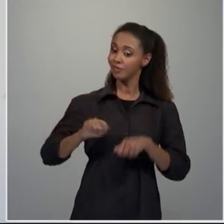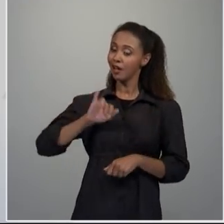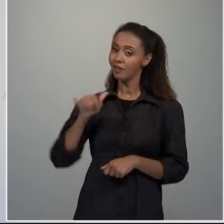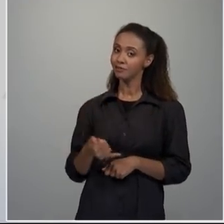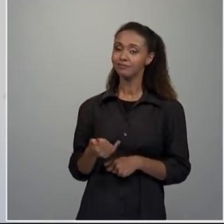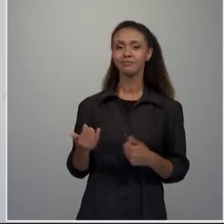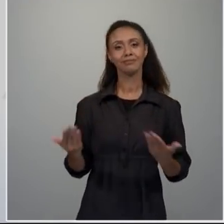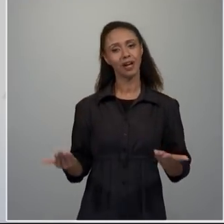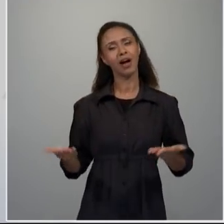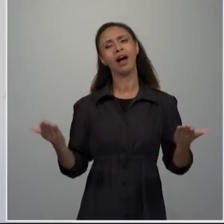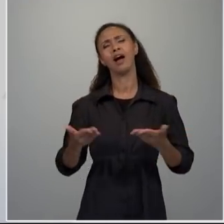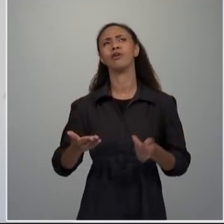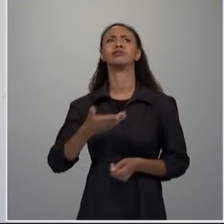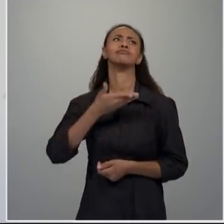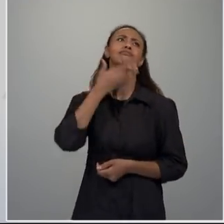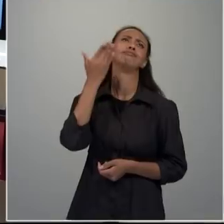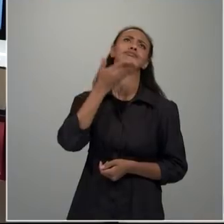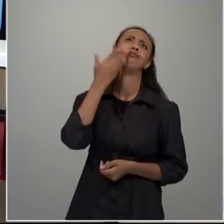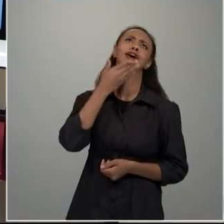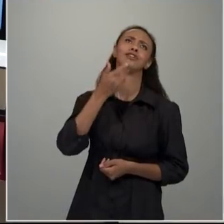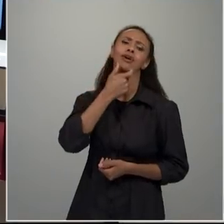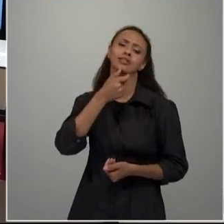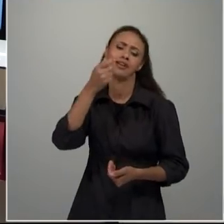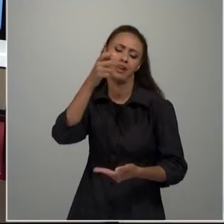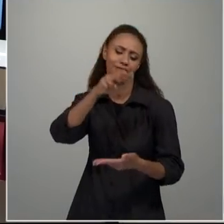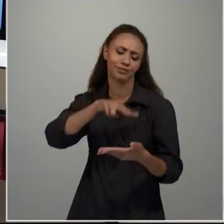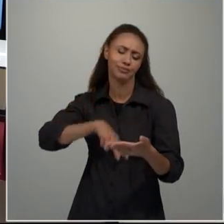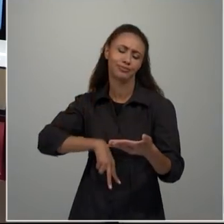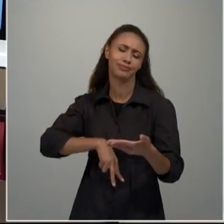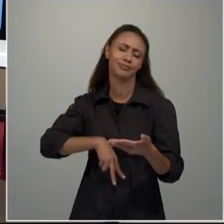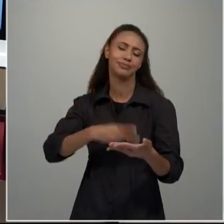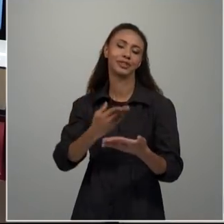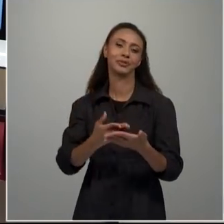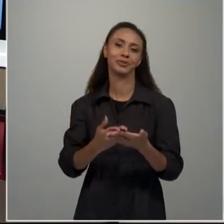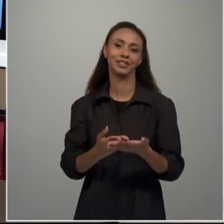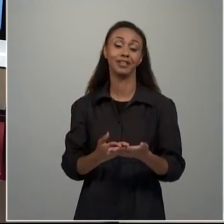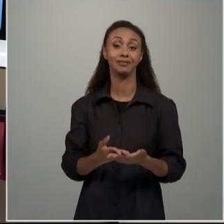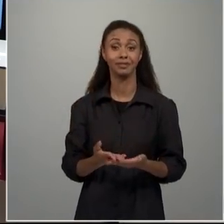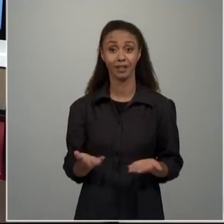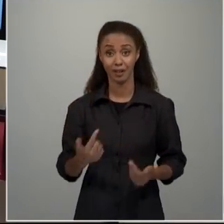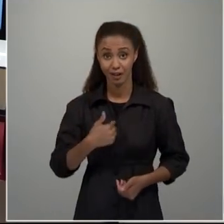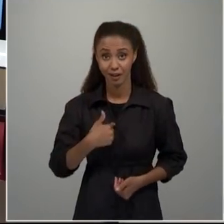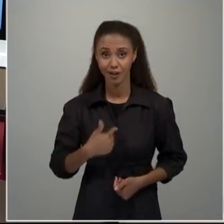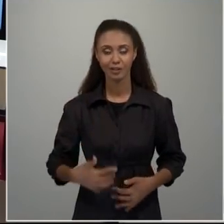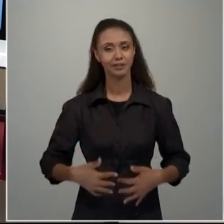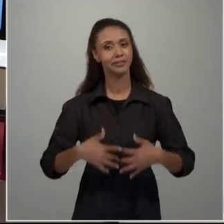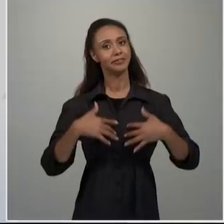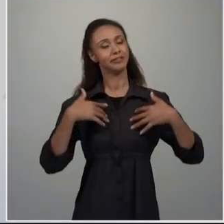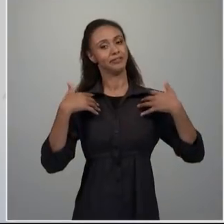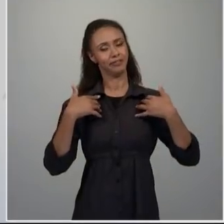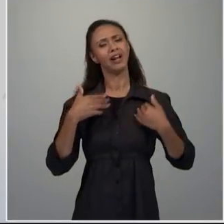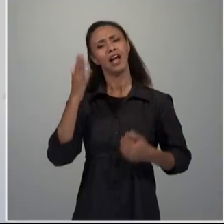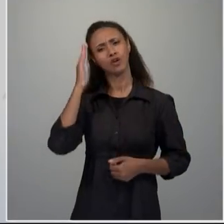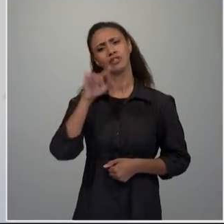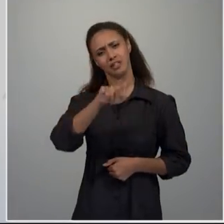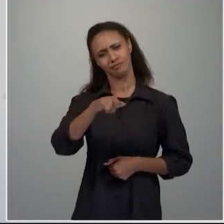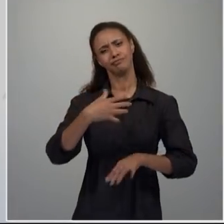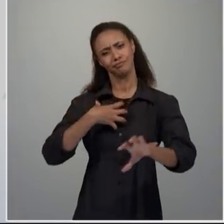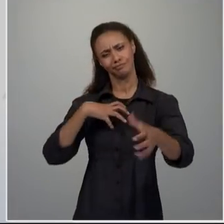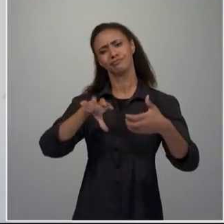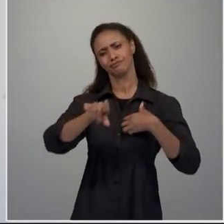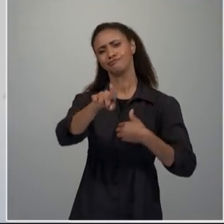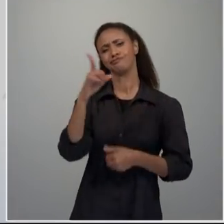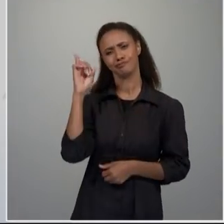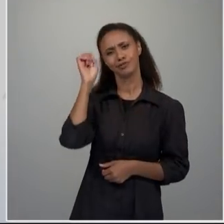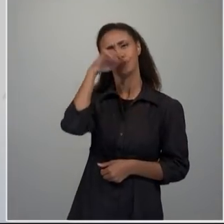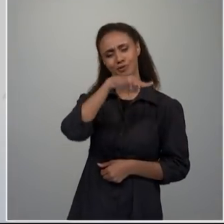mais fácil estudar inglês assim eu fico feliz de ouvir isso porque a gente sabe que é sempre uma dificuldade tá que possamos melhorar constantemente